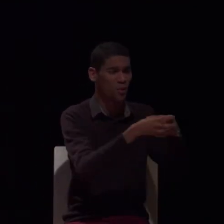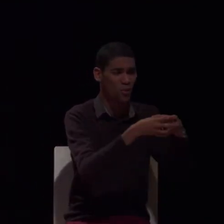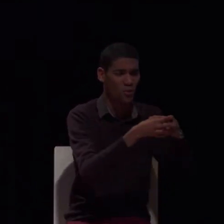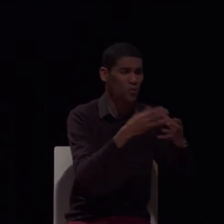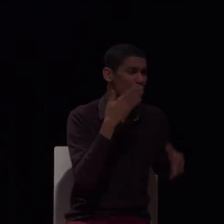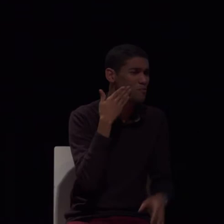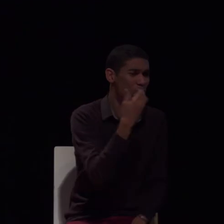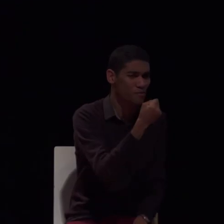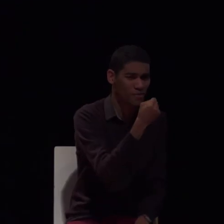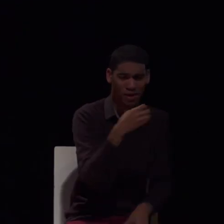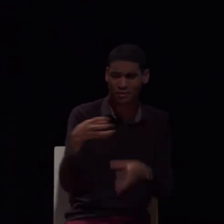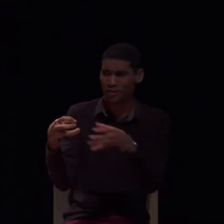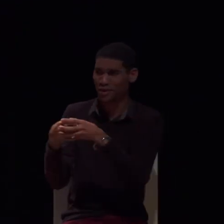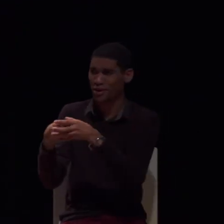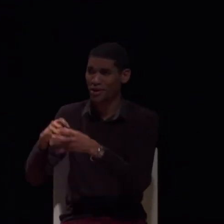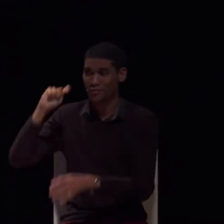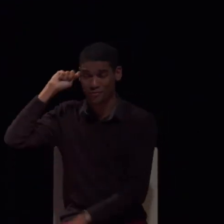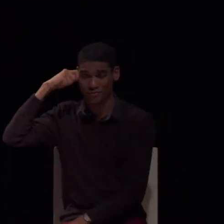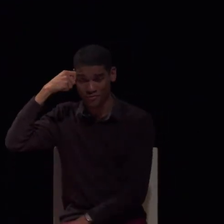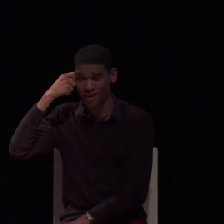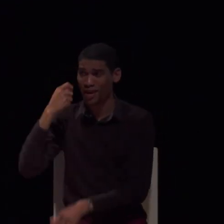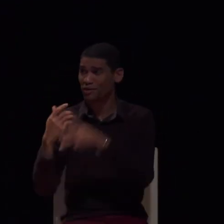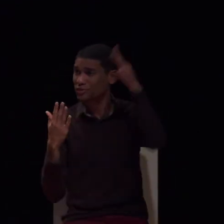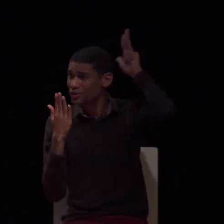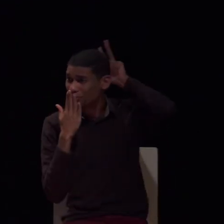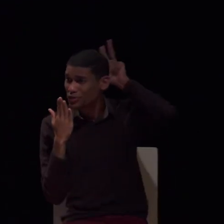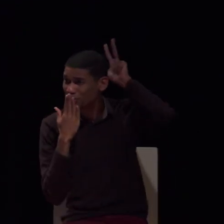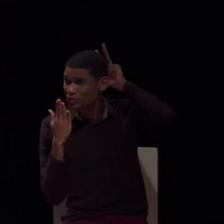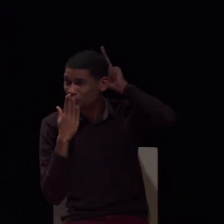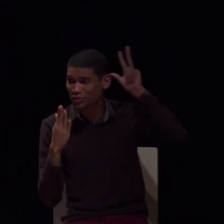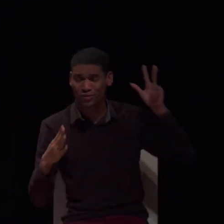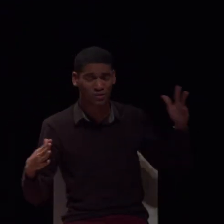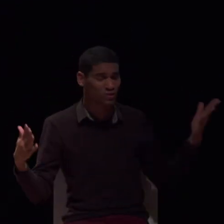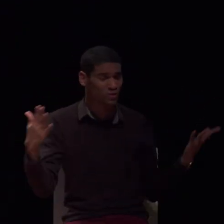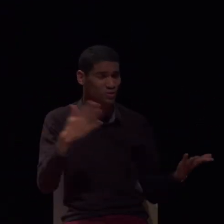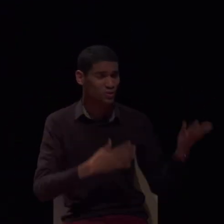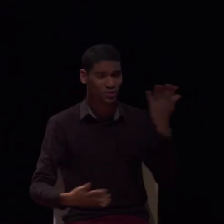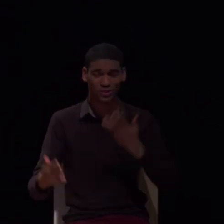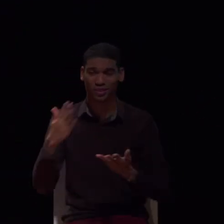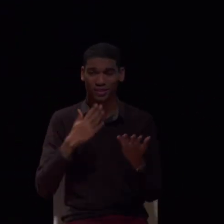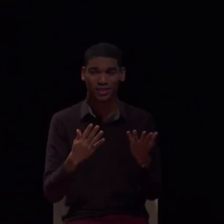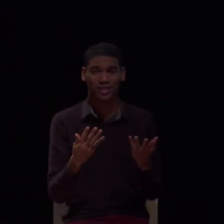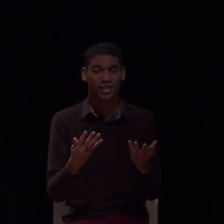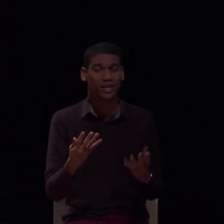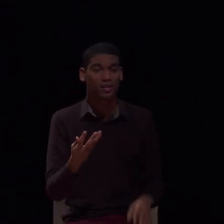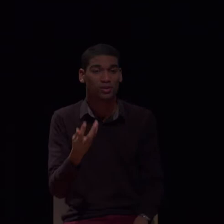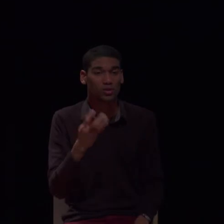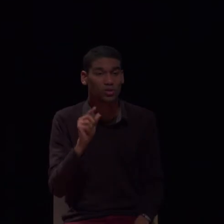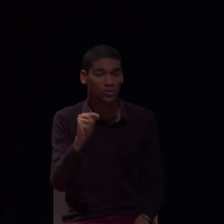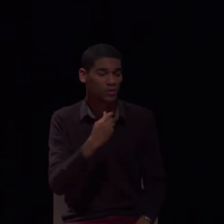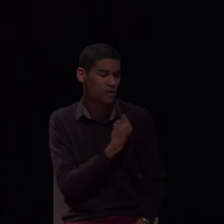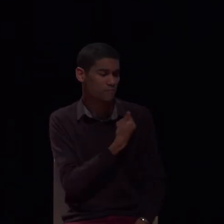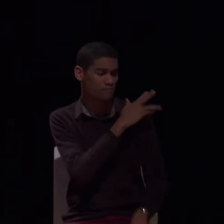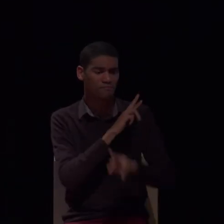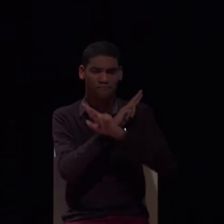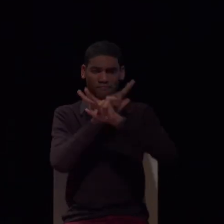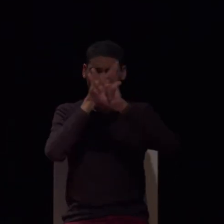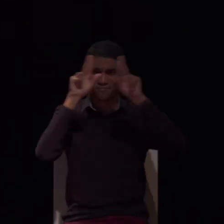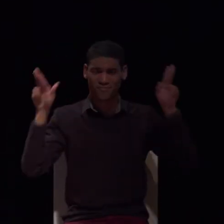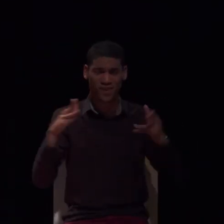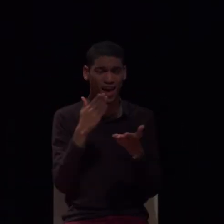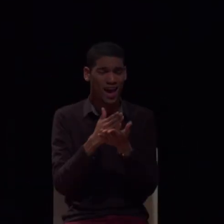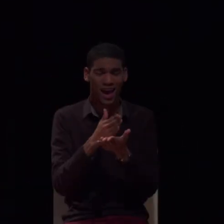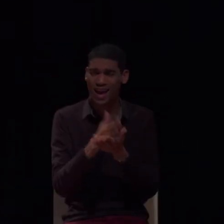negros e indígenas também ea idéia era combater o preconceito ea discriminação racial eo racismo